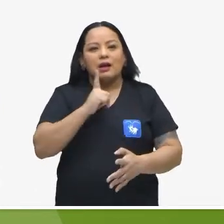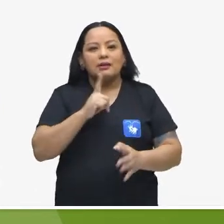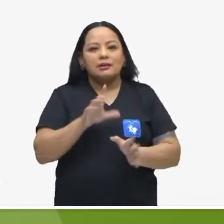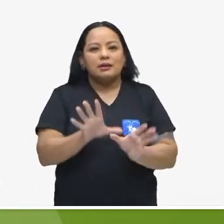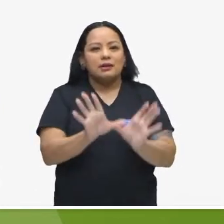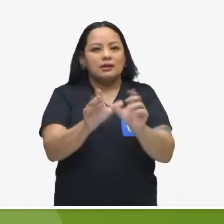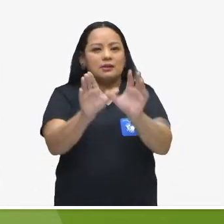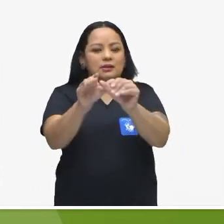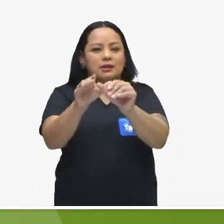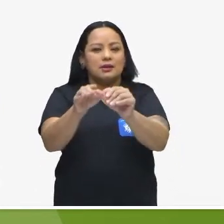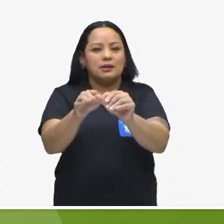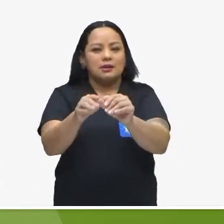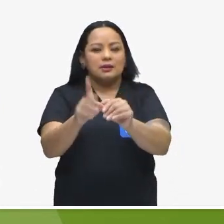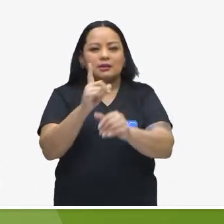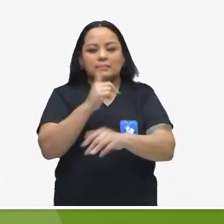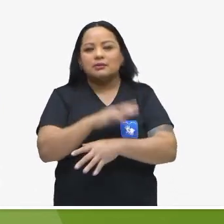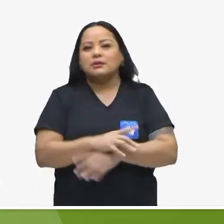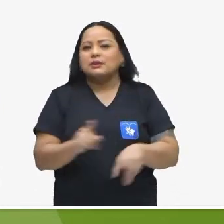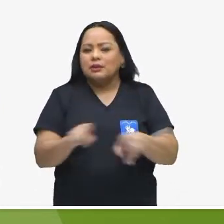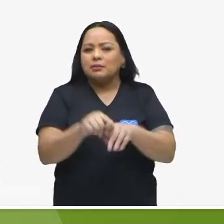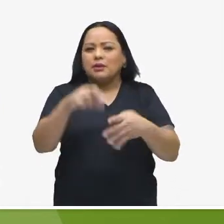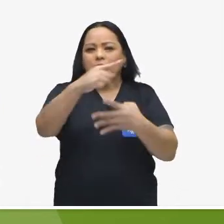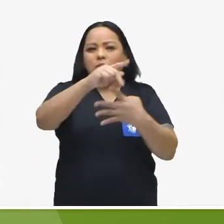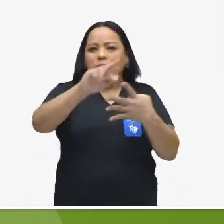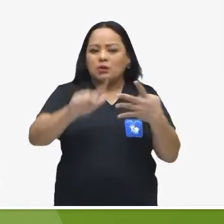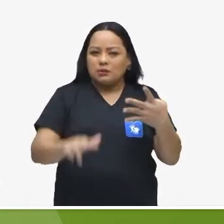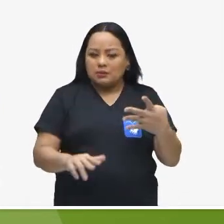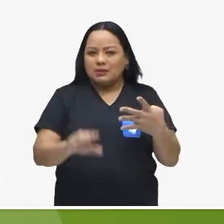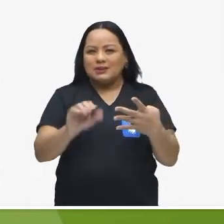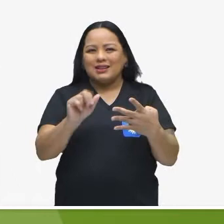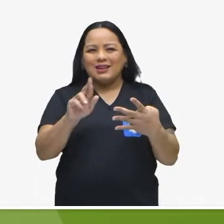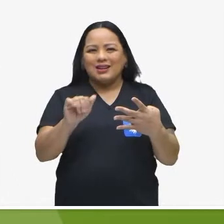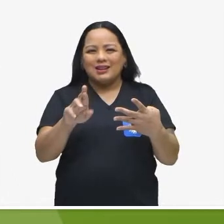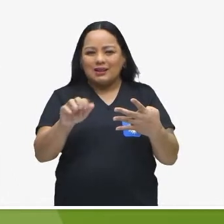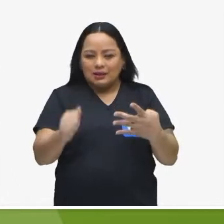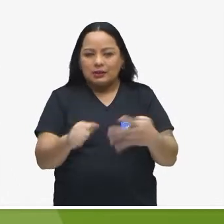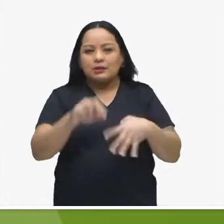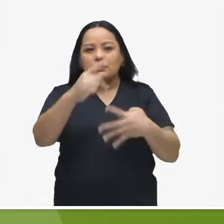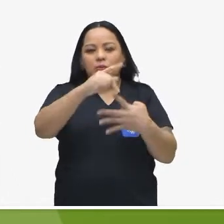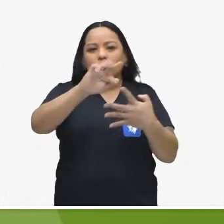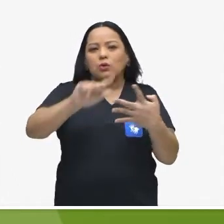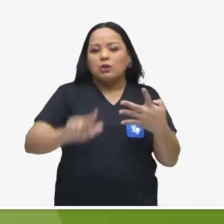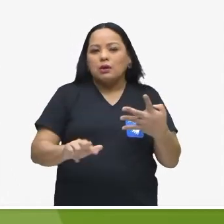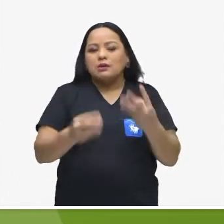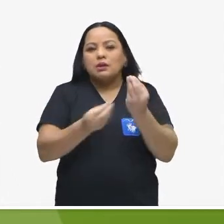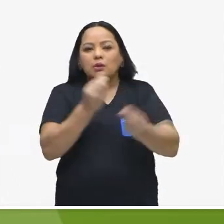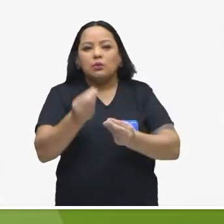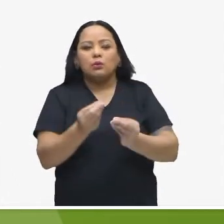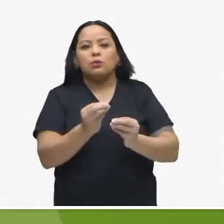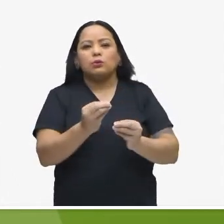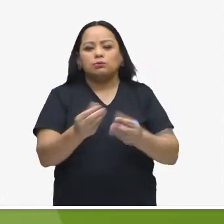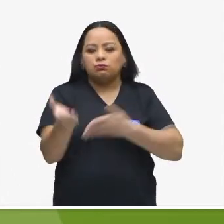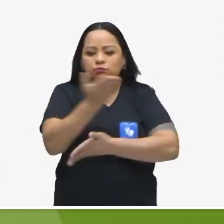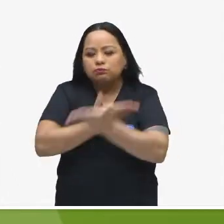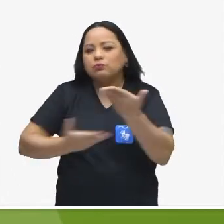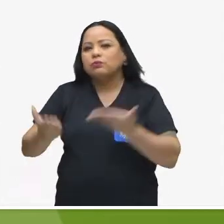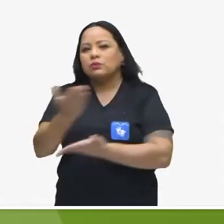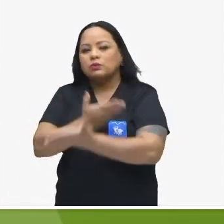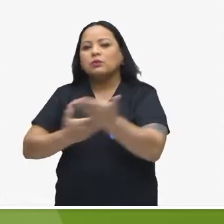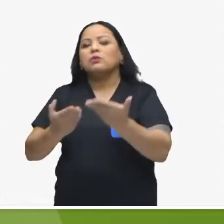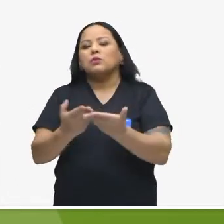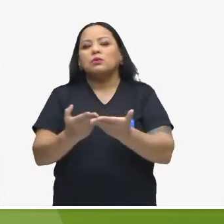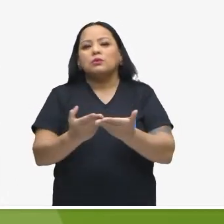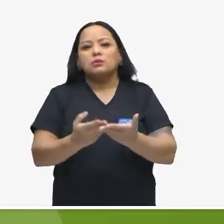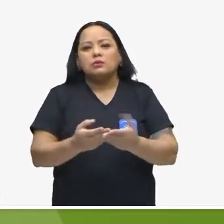araras, é um tipo de espécie de aves. Então, espécie são aqueles organismos que compartilham